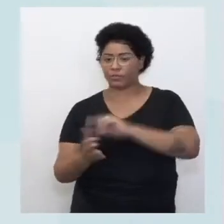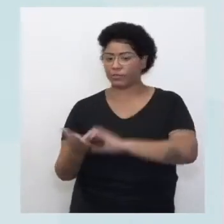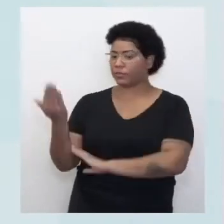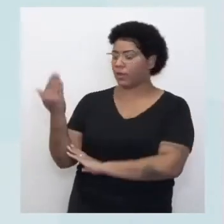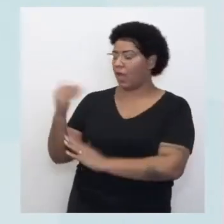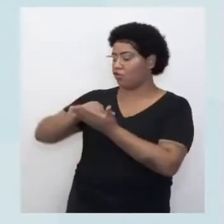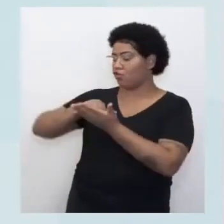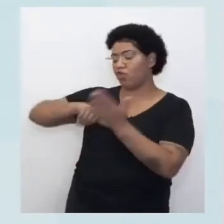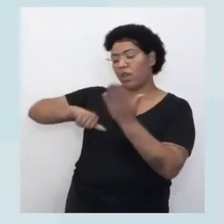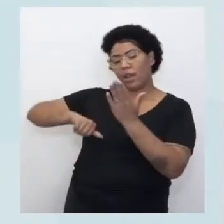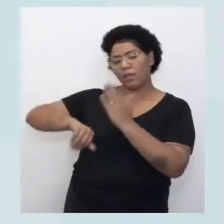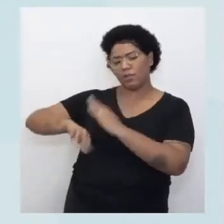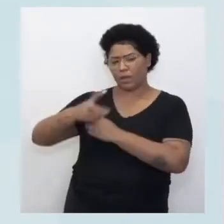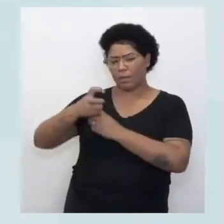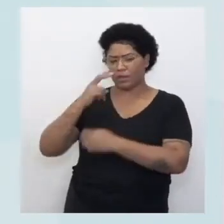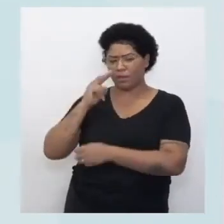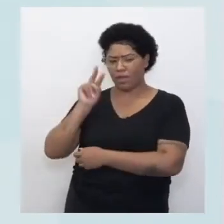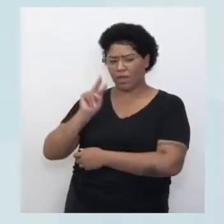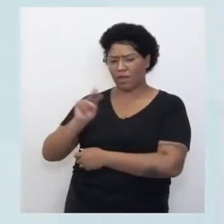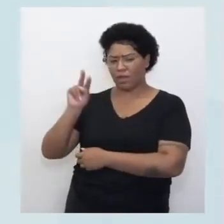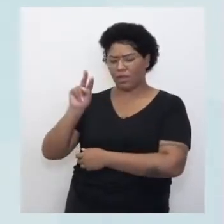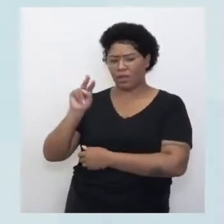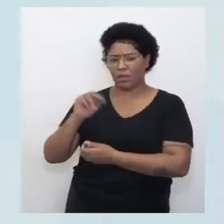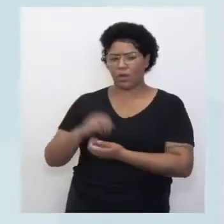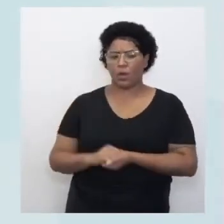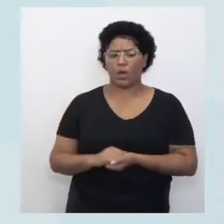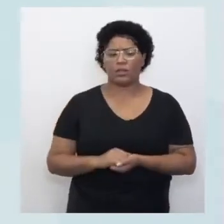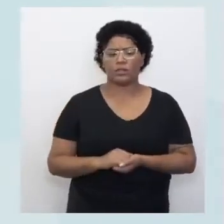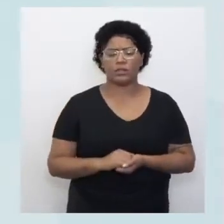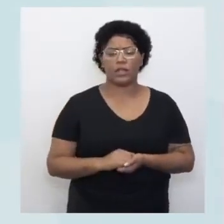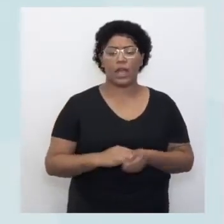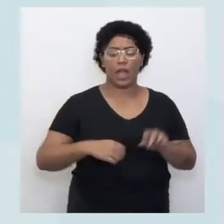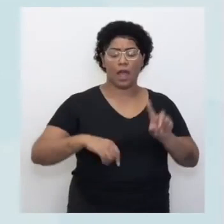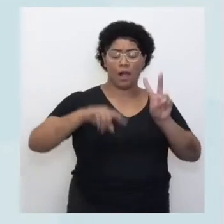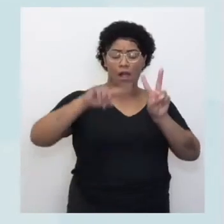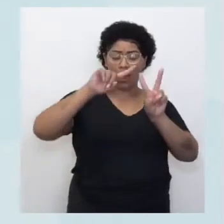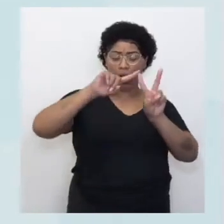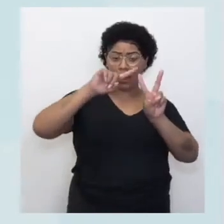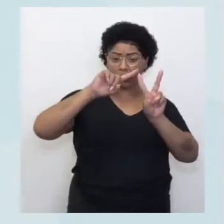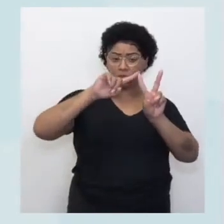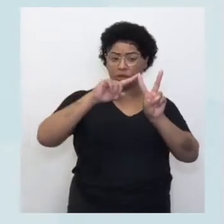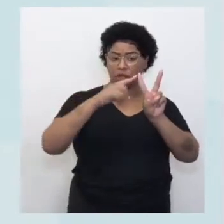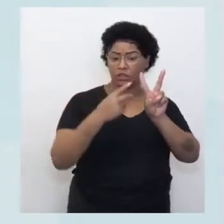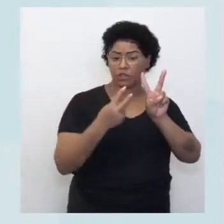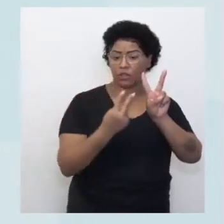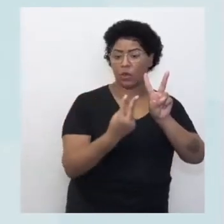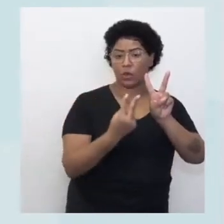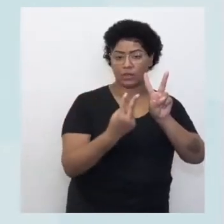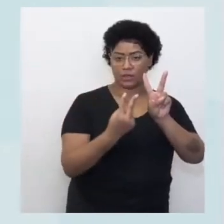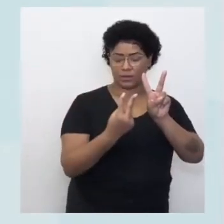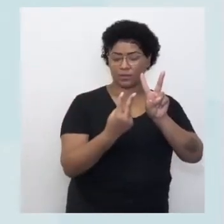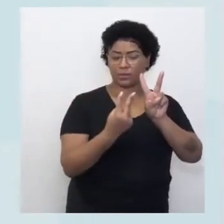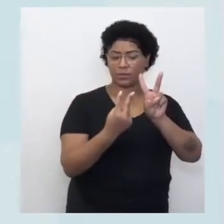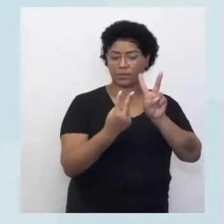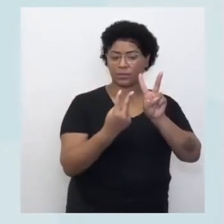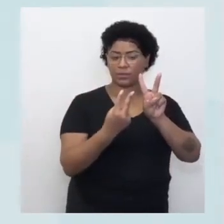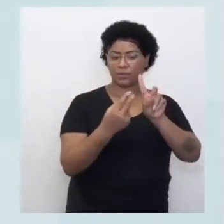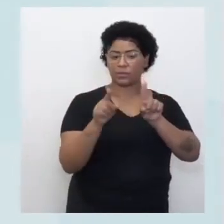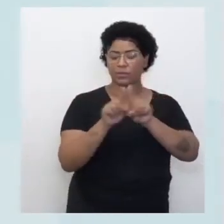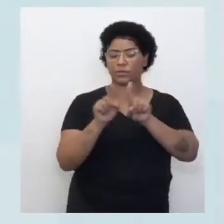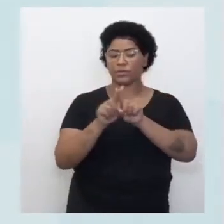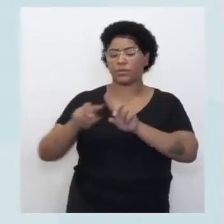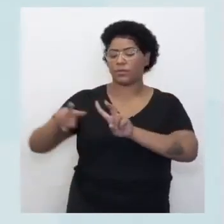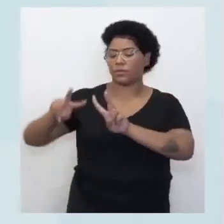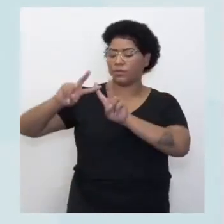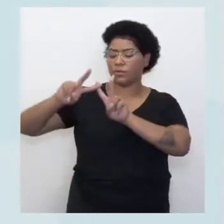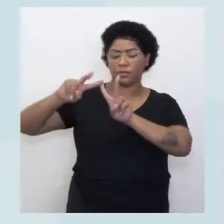Então, observe esse primeiro exemplo. Temos raiz quadrada de 2 no denominador. Neste segundo